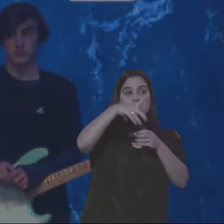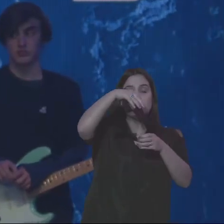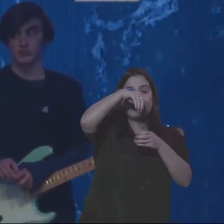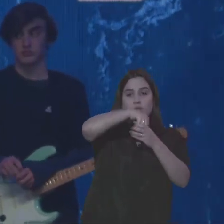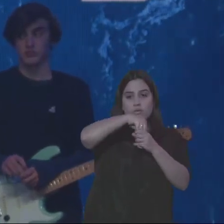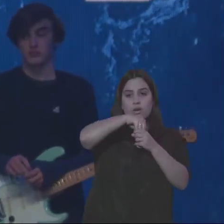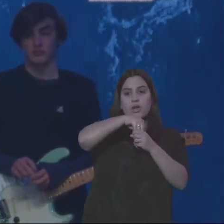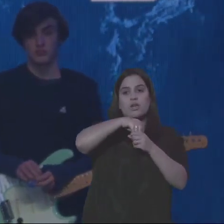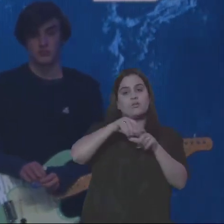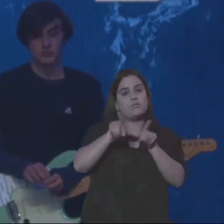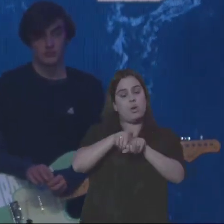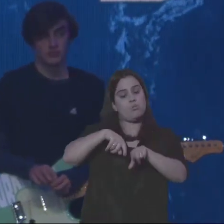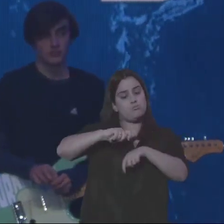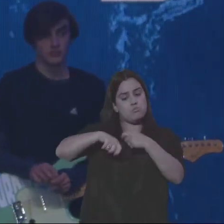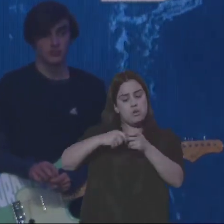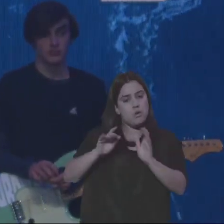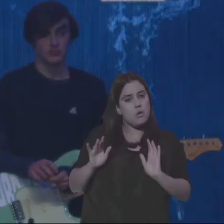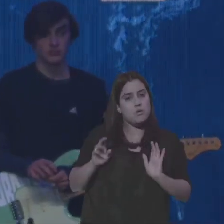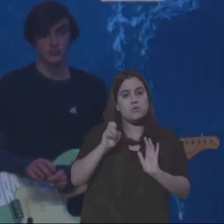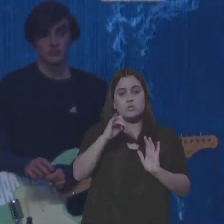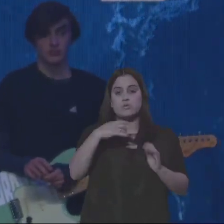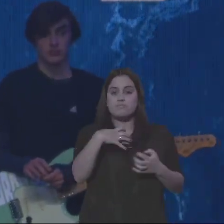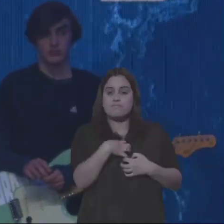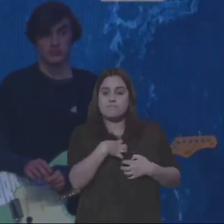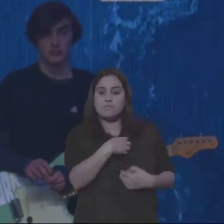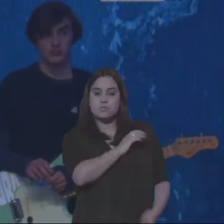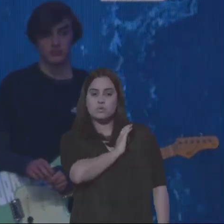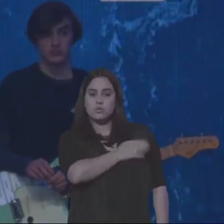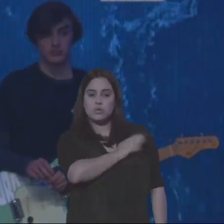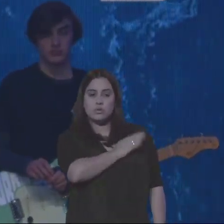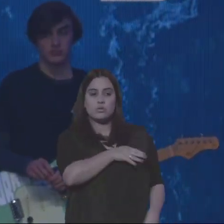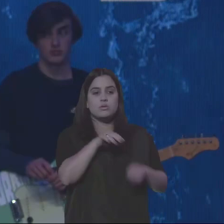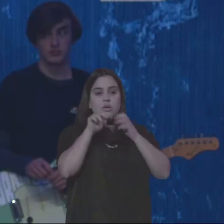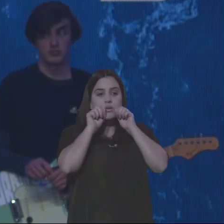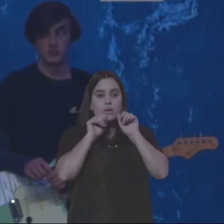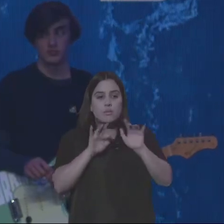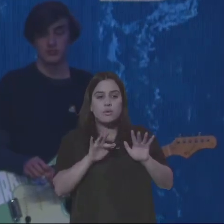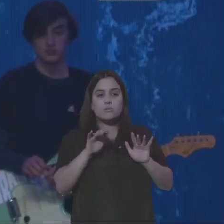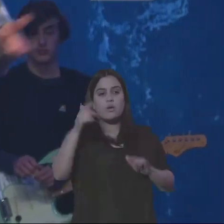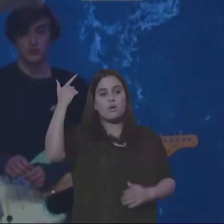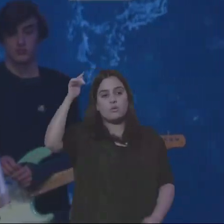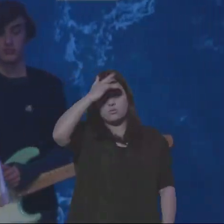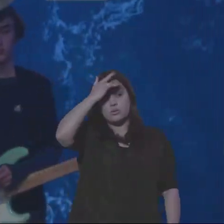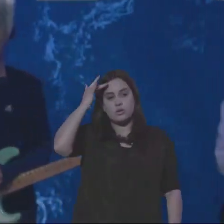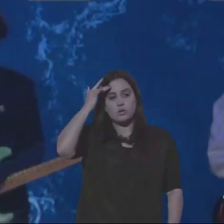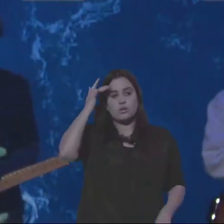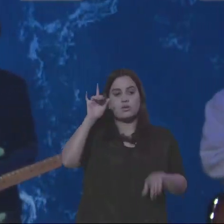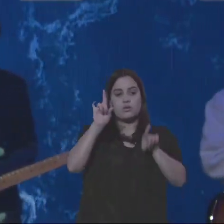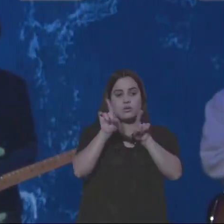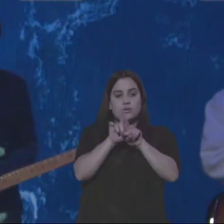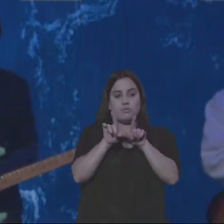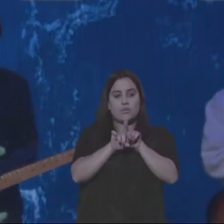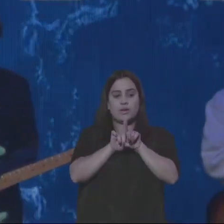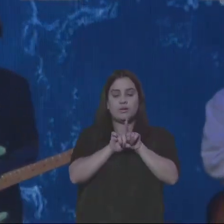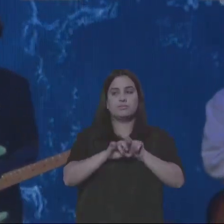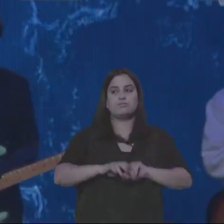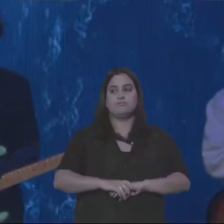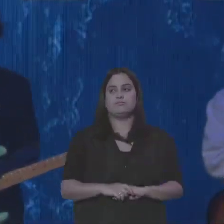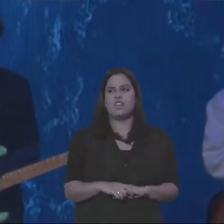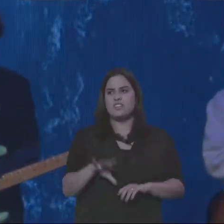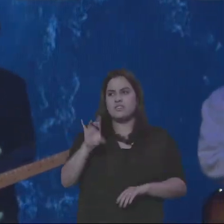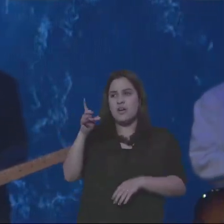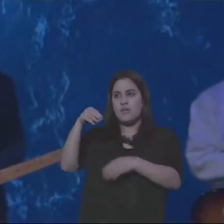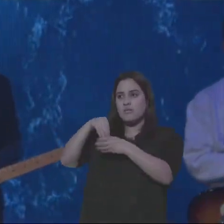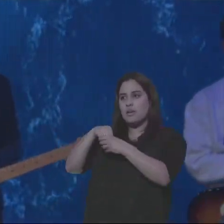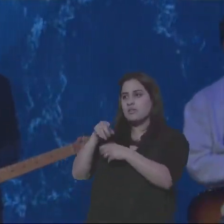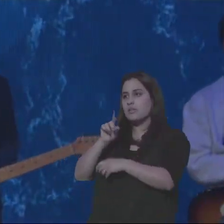ofertas, com os seus recursos. Se você sentir no seu coração de abençoar outras pessoas também, não precisa ser só trazendo aqui suas ofertas, mas